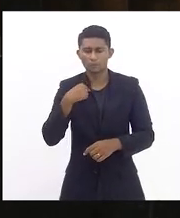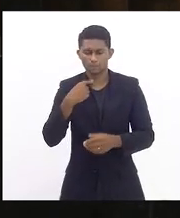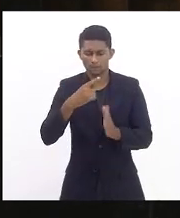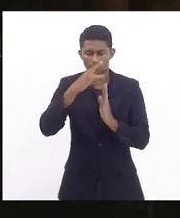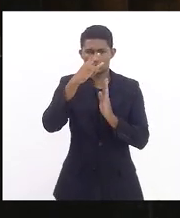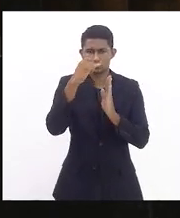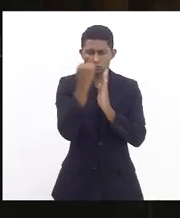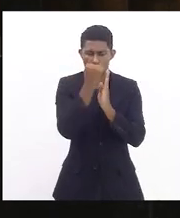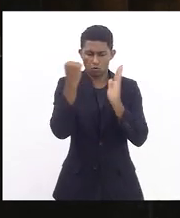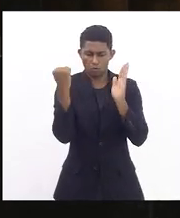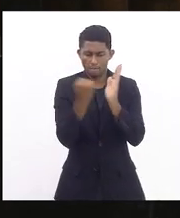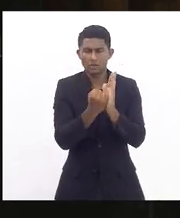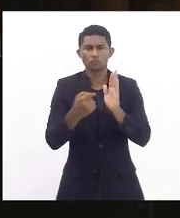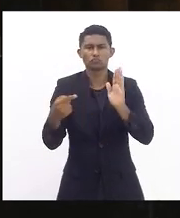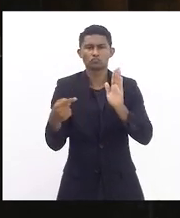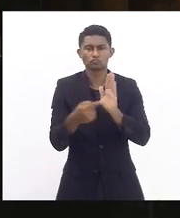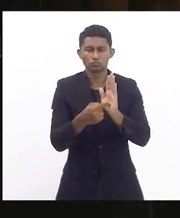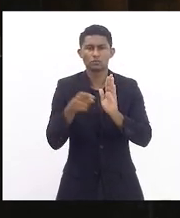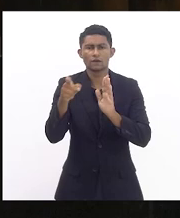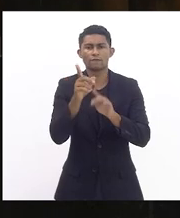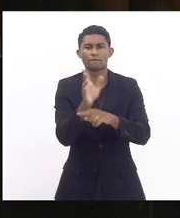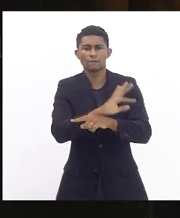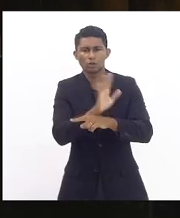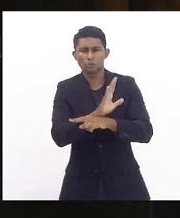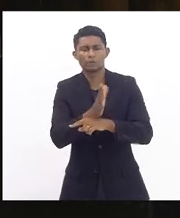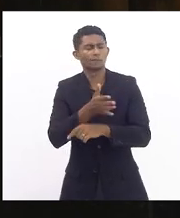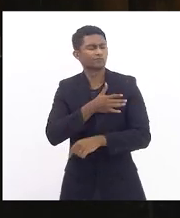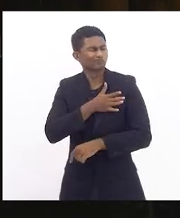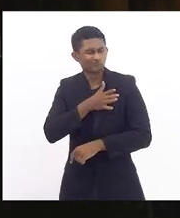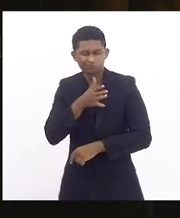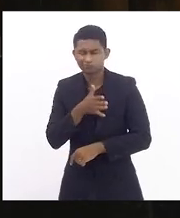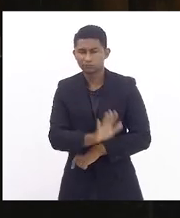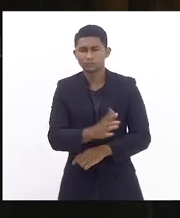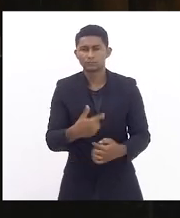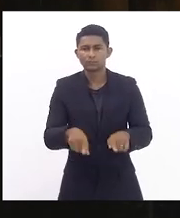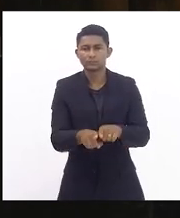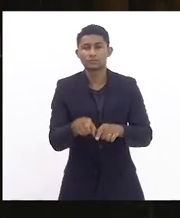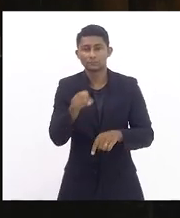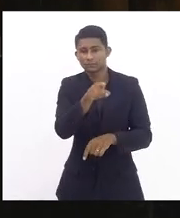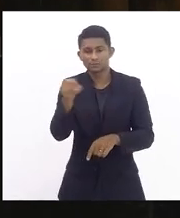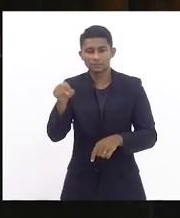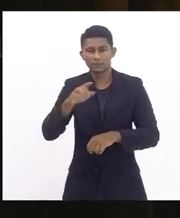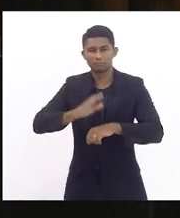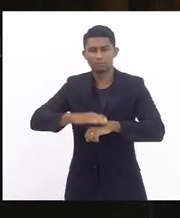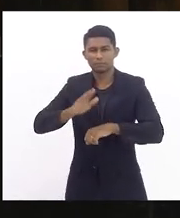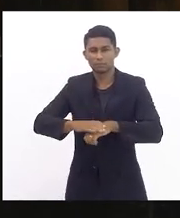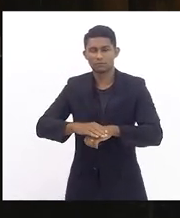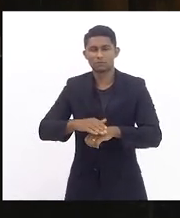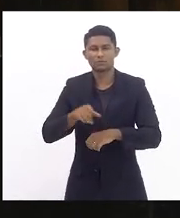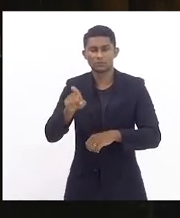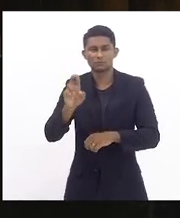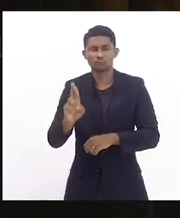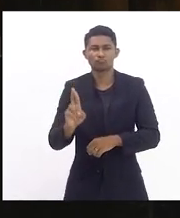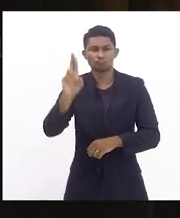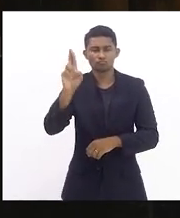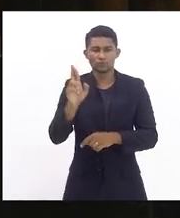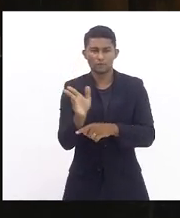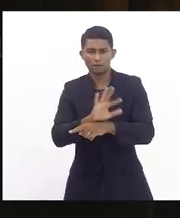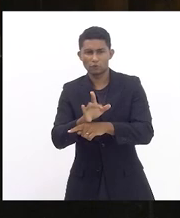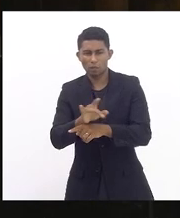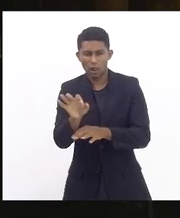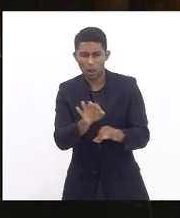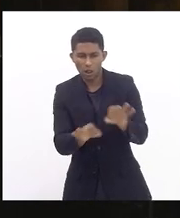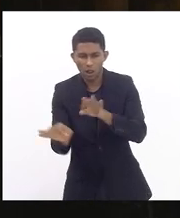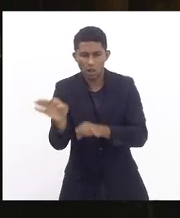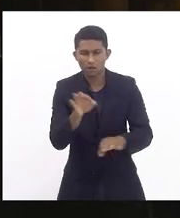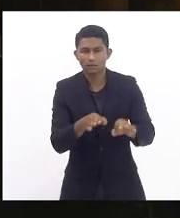filme, uma moção de repúdio ao autor do filme e uma moção de repúdio